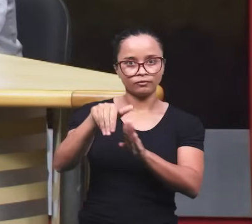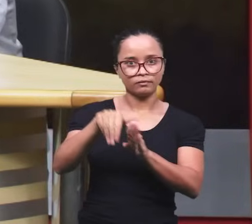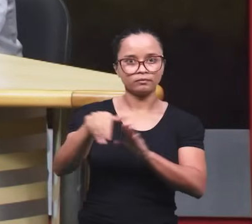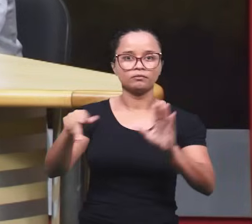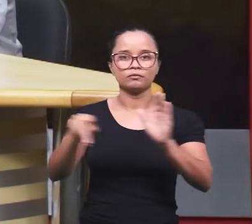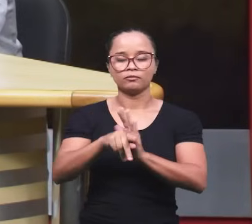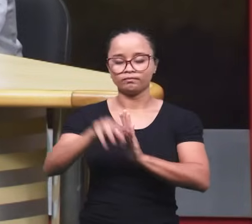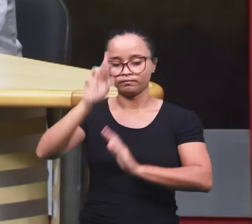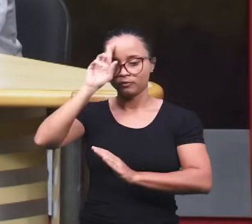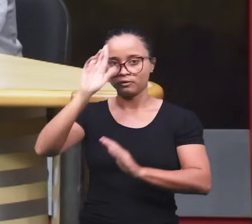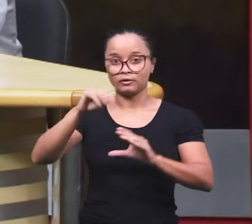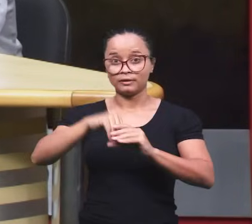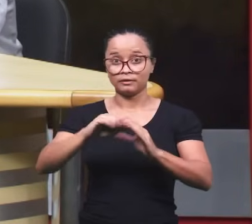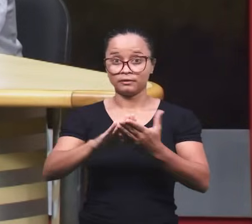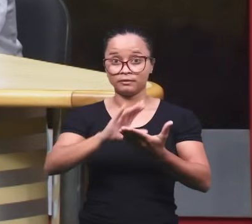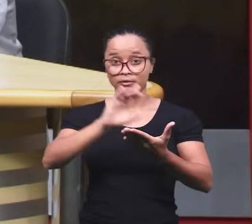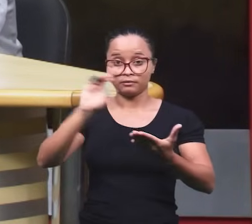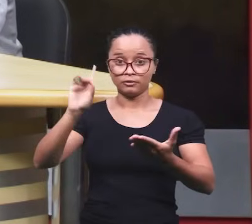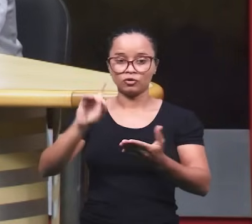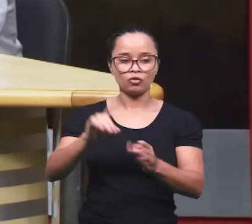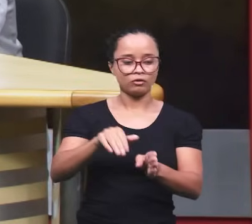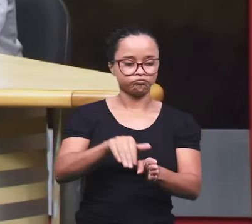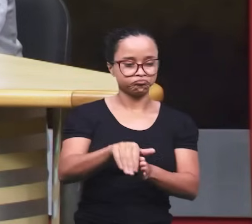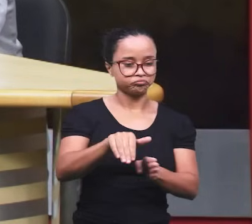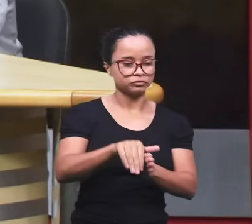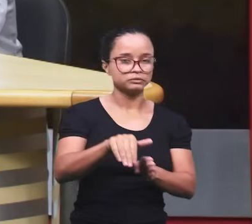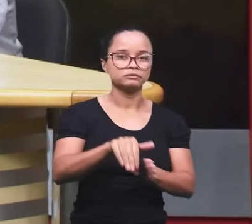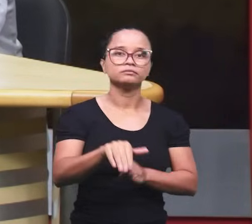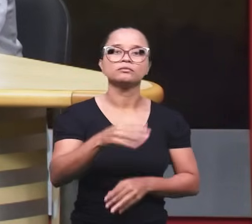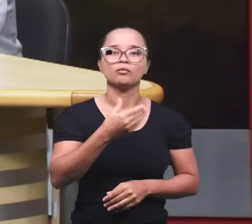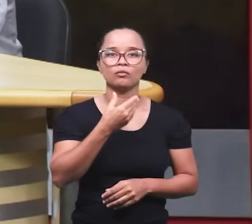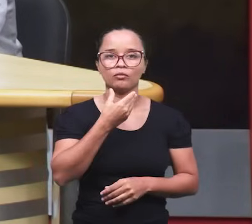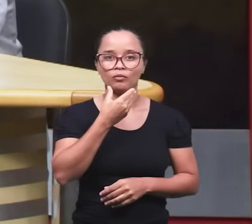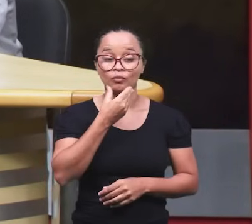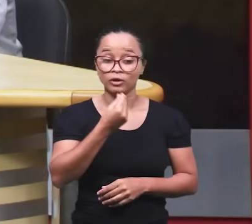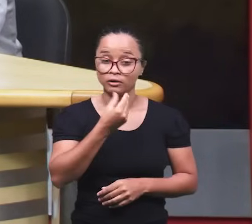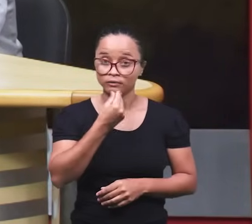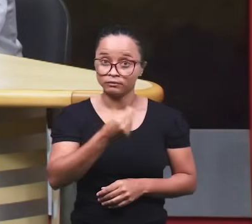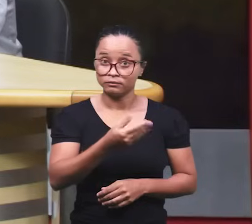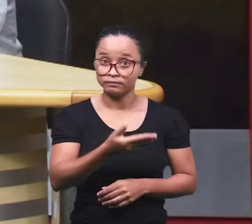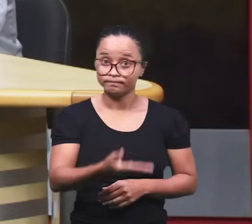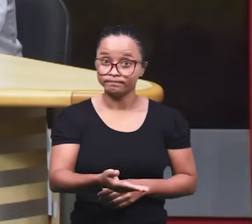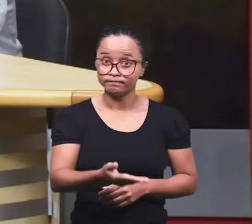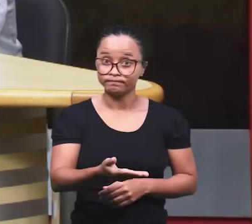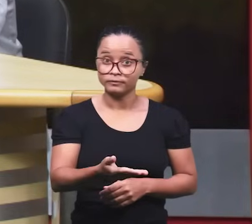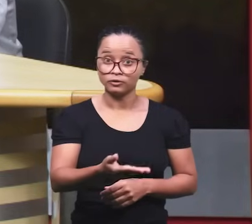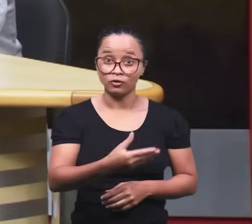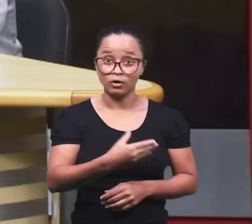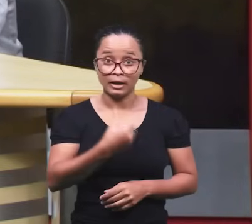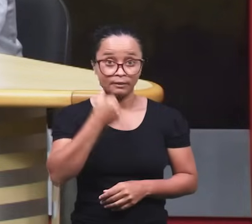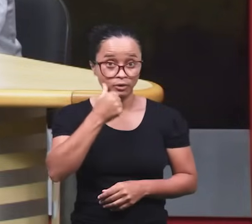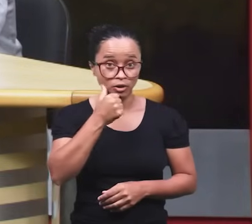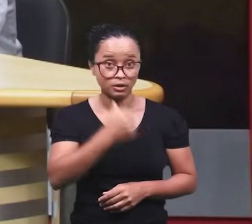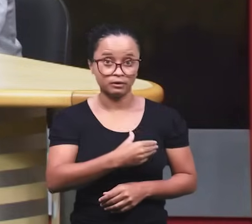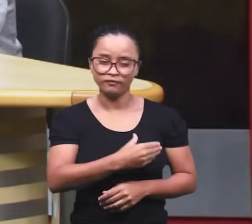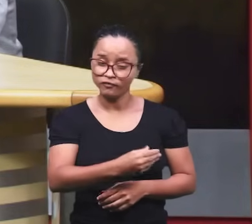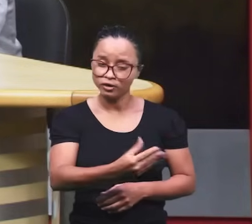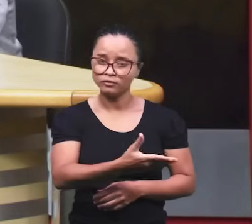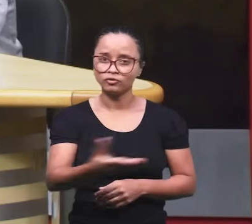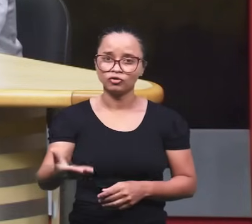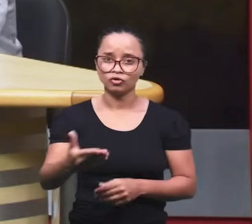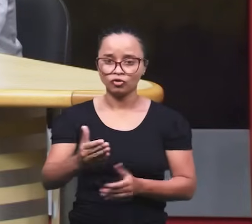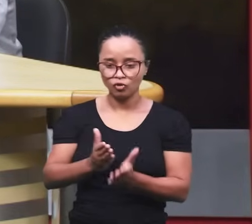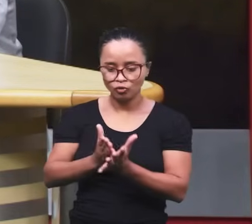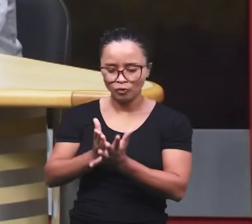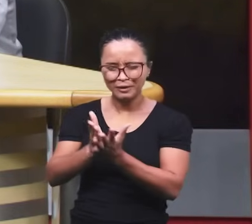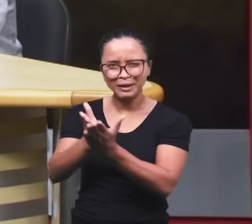orientações do Senhor em toda palavra instrua o menino no caminho em que deves